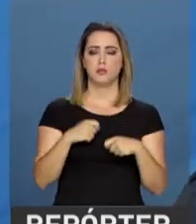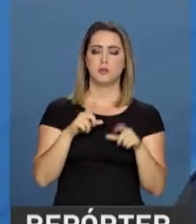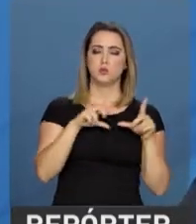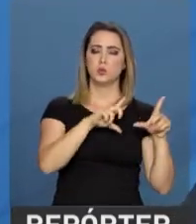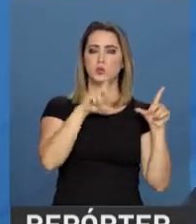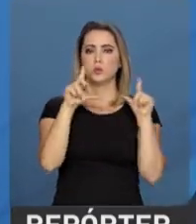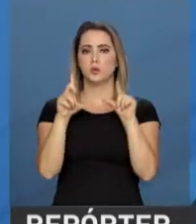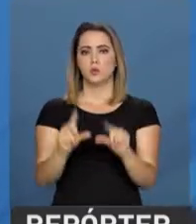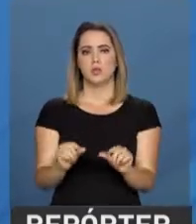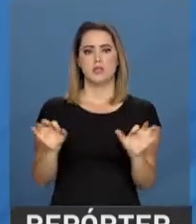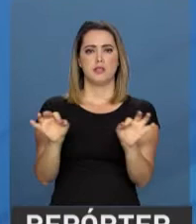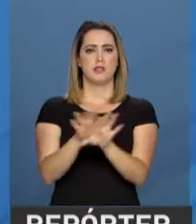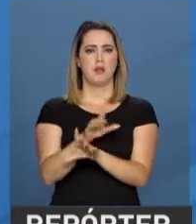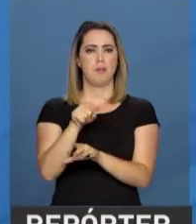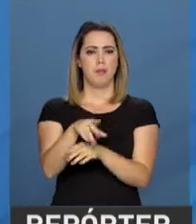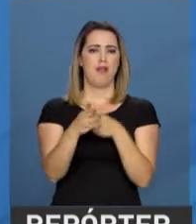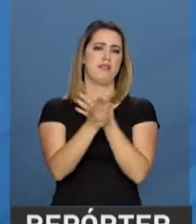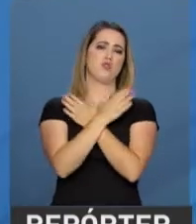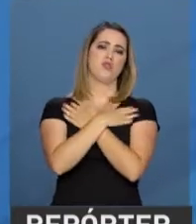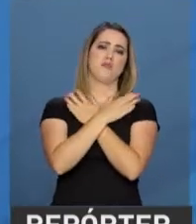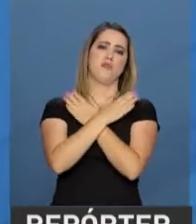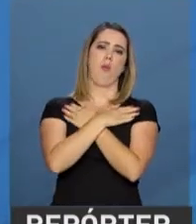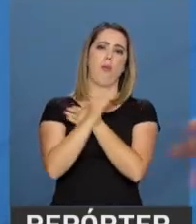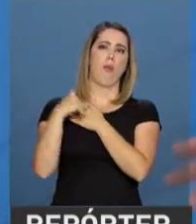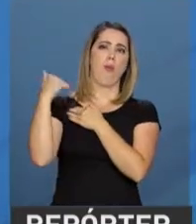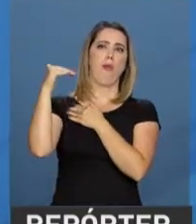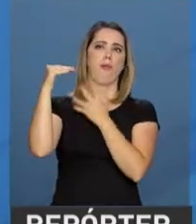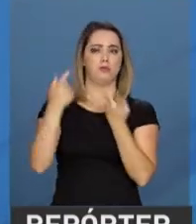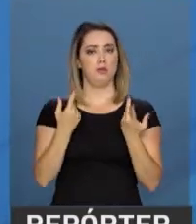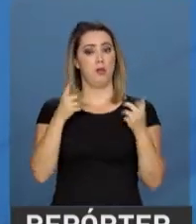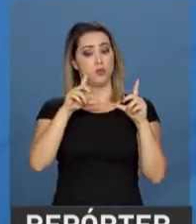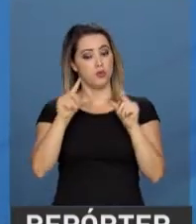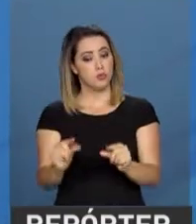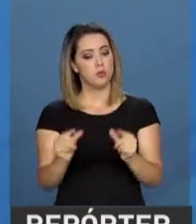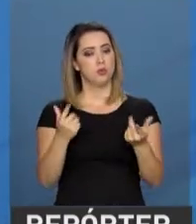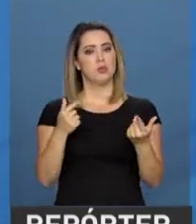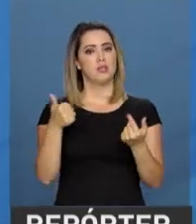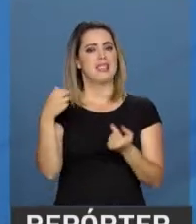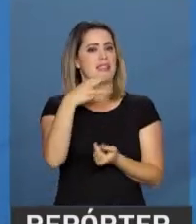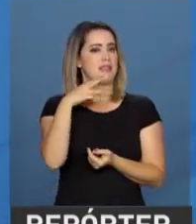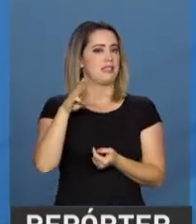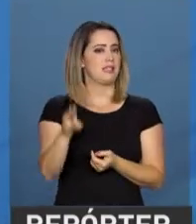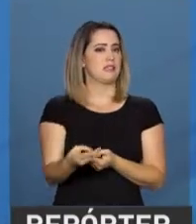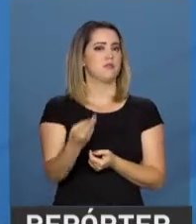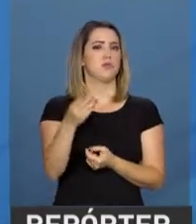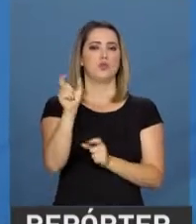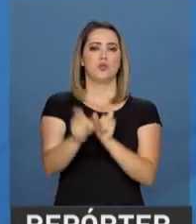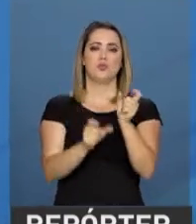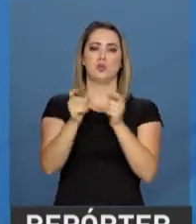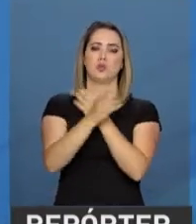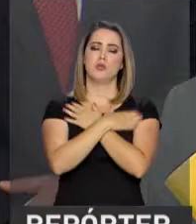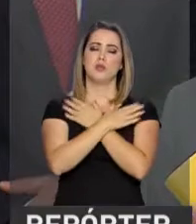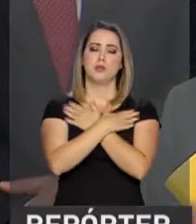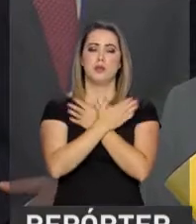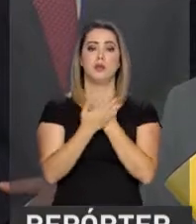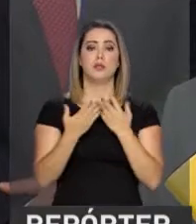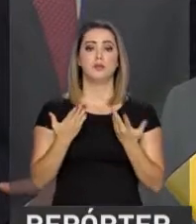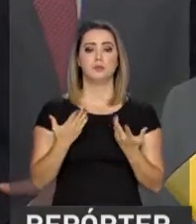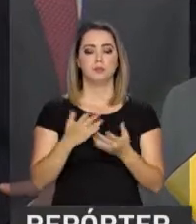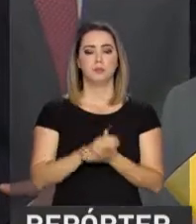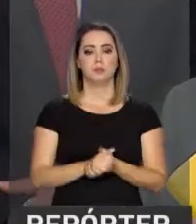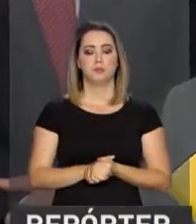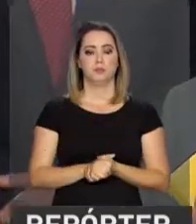diminuirmos e eliminarmos esse desemprego, diminuirmos esses 13 milhões ou quase 13 milhões de desempregados.